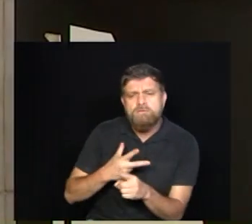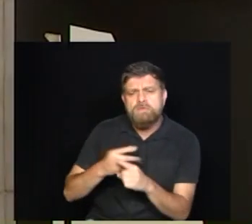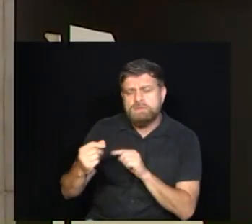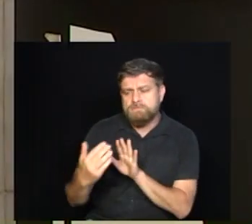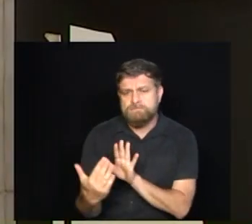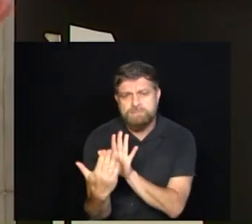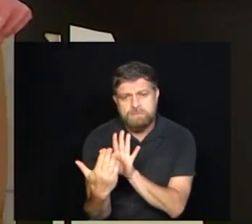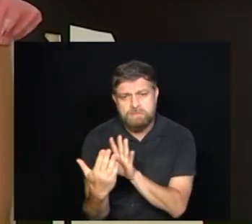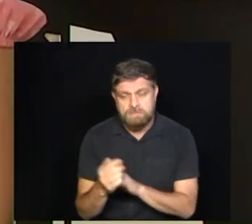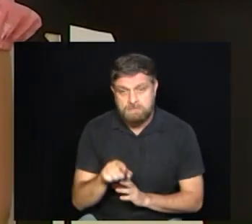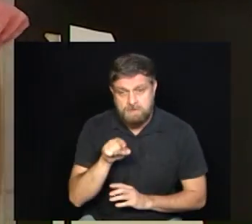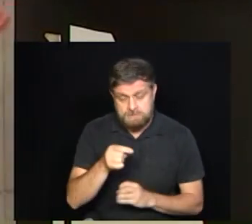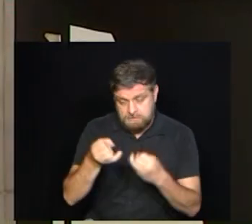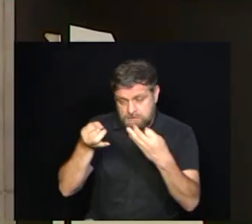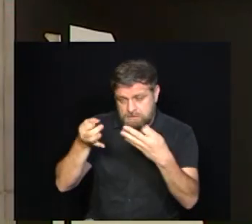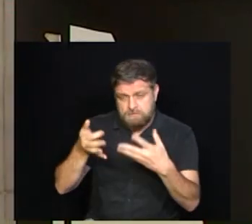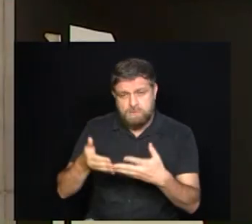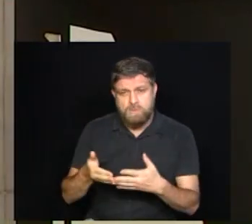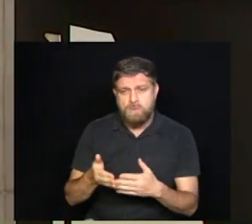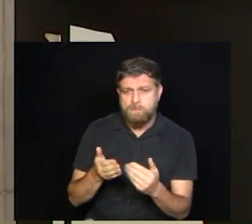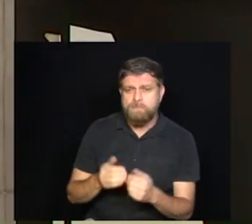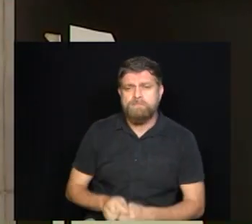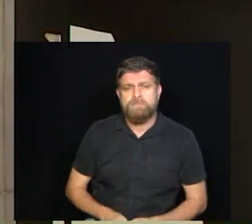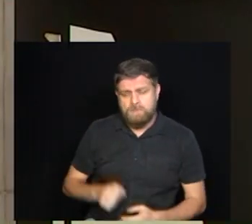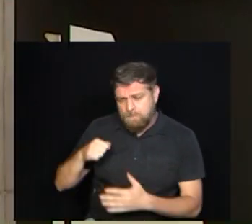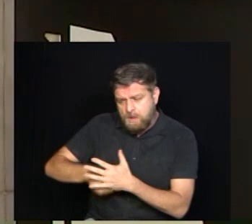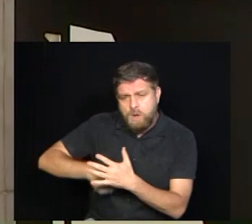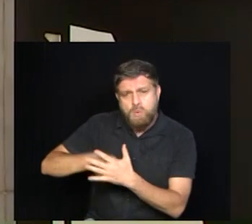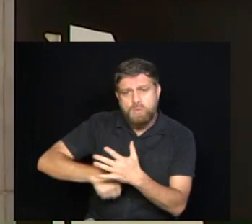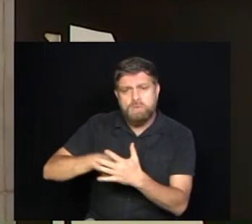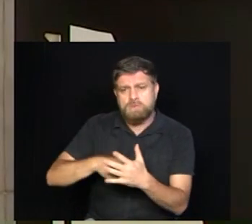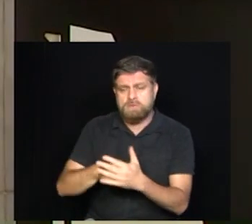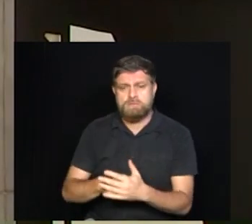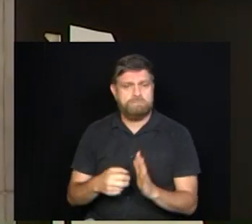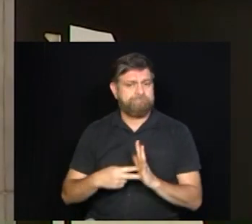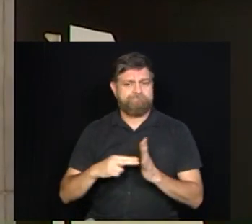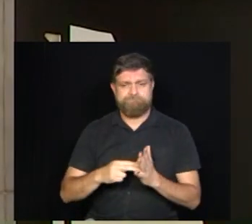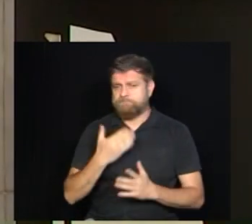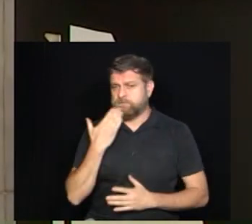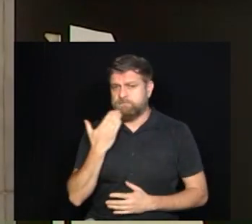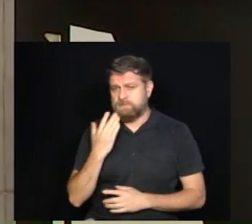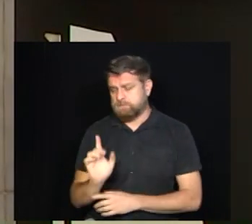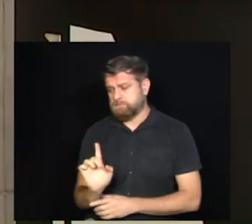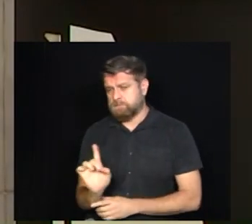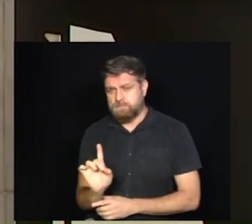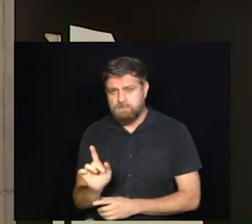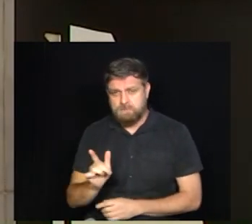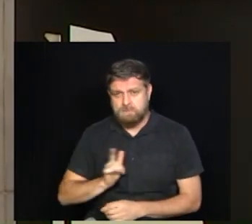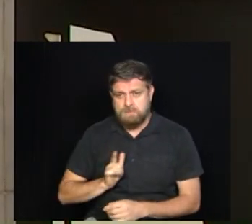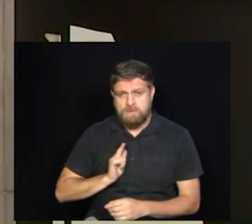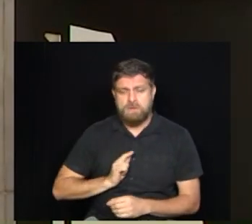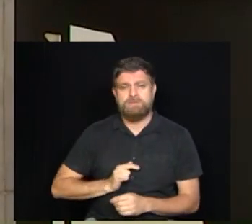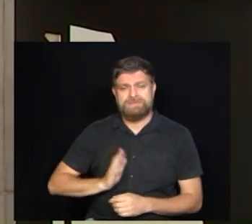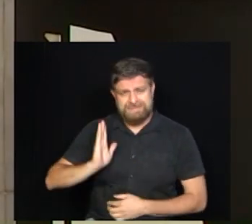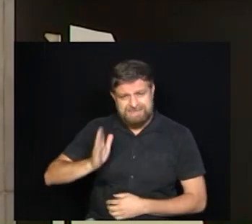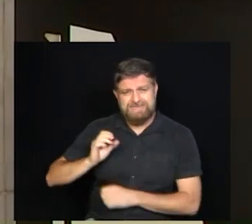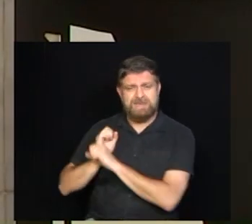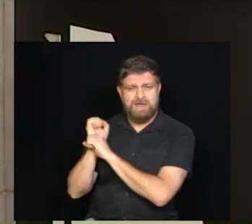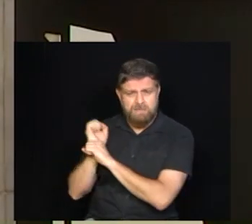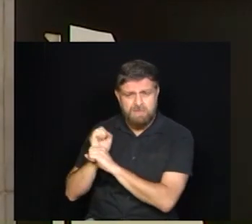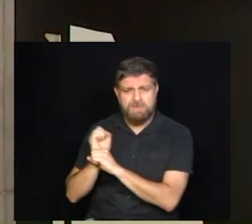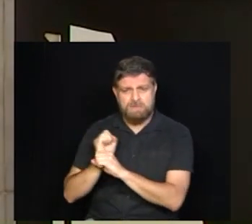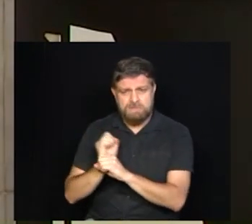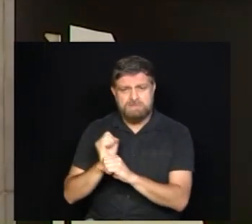na apresentação, é uma luta que não é uma luta muito fácil. É uma luta que já dura alguns